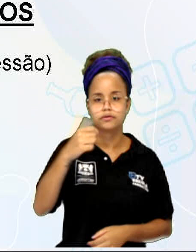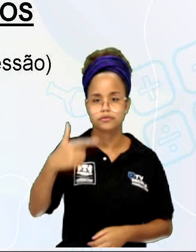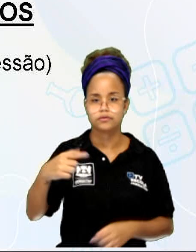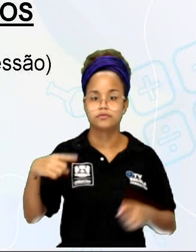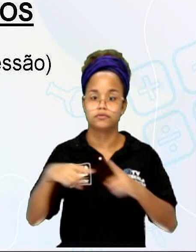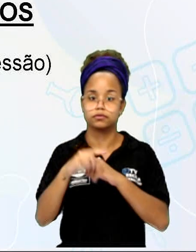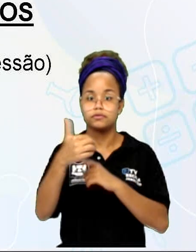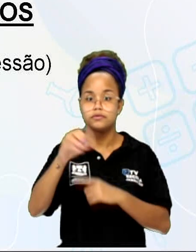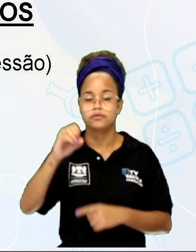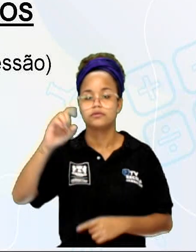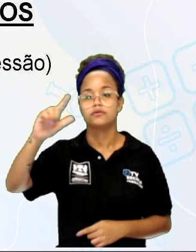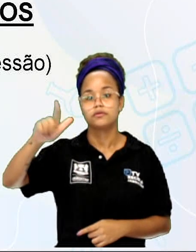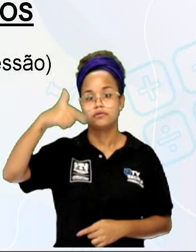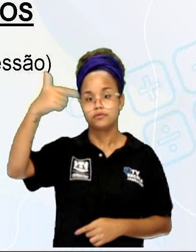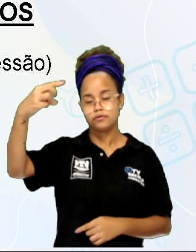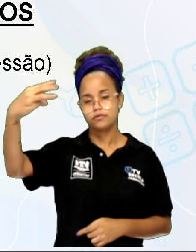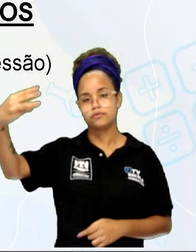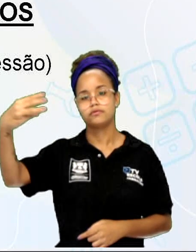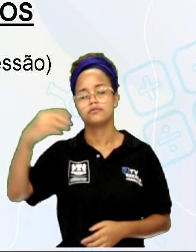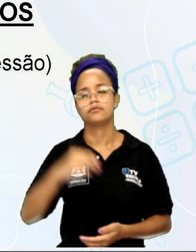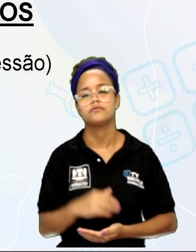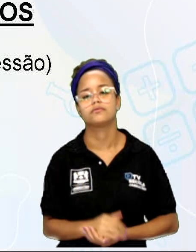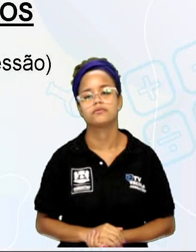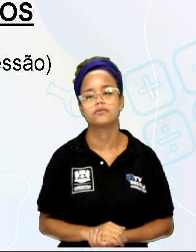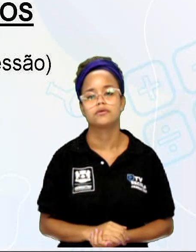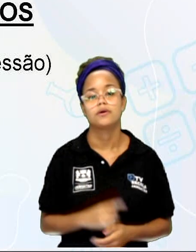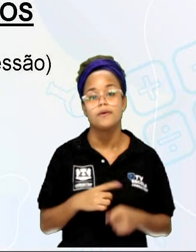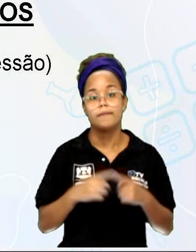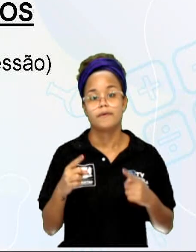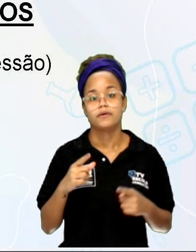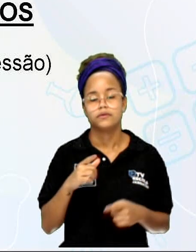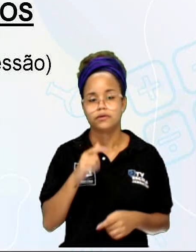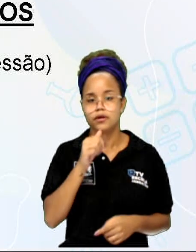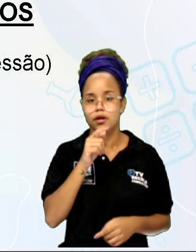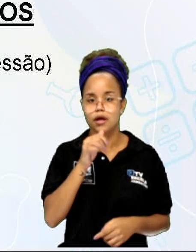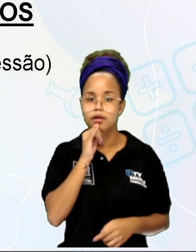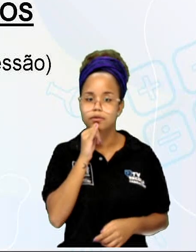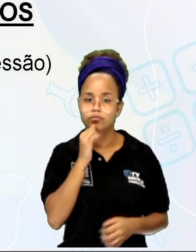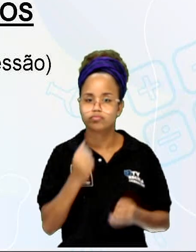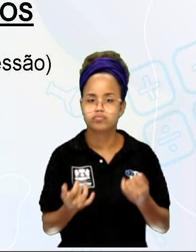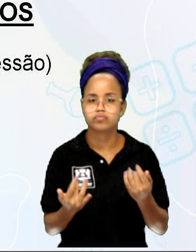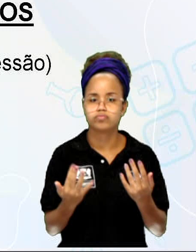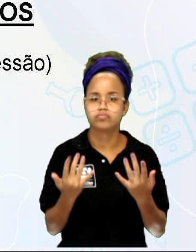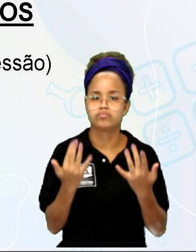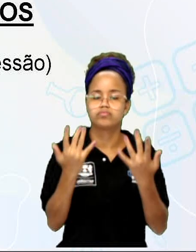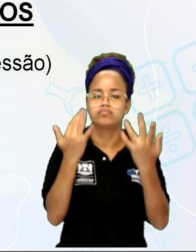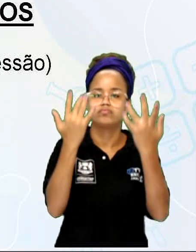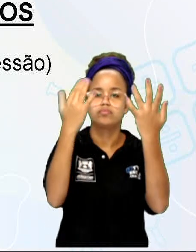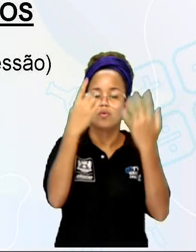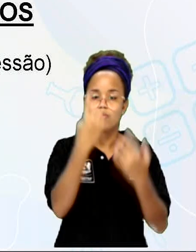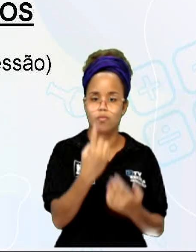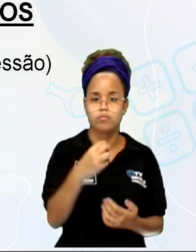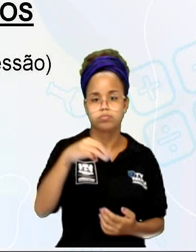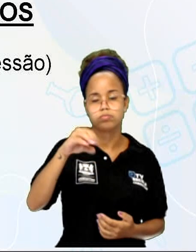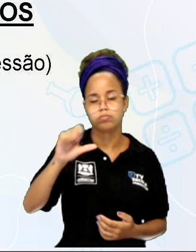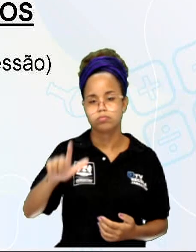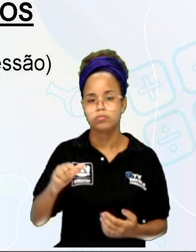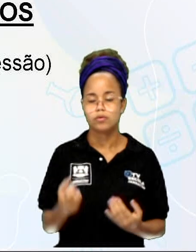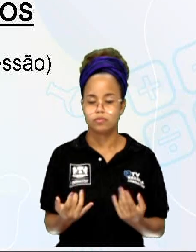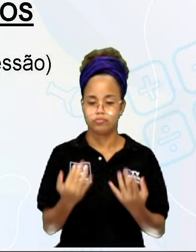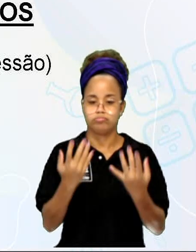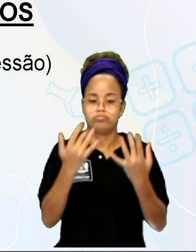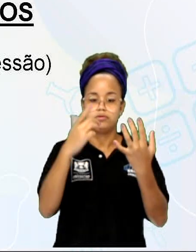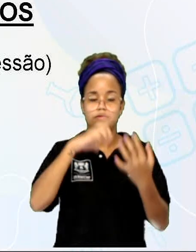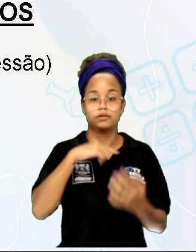23 moléculas. Mas no caso de um gás, um mol de qualquer gás tem